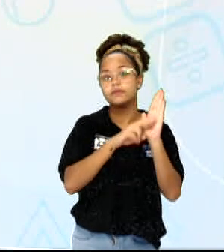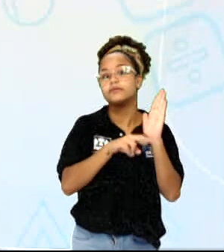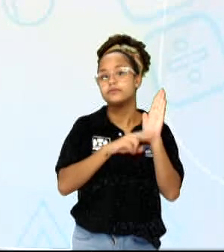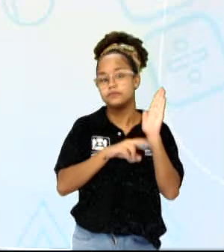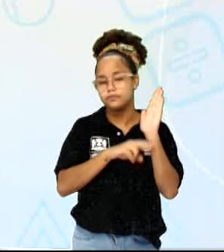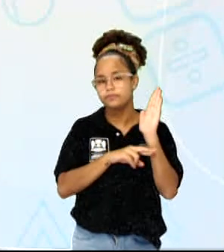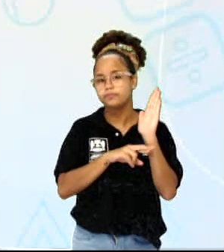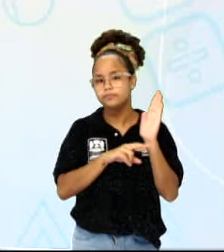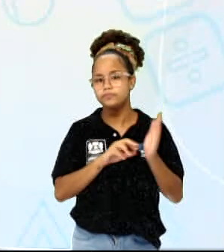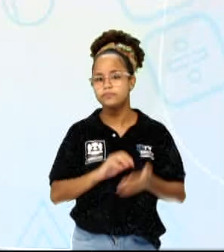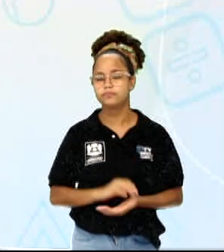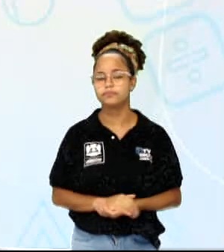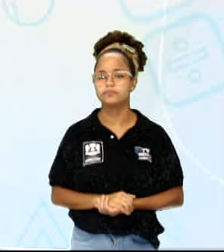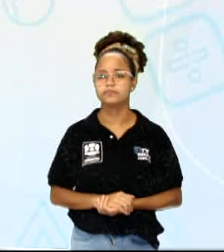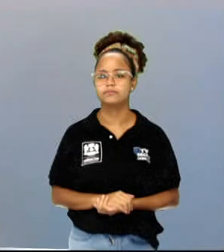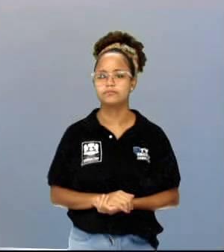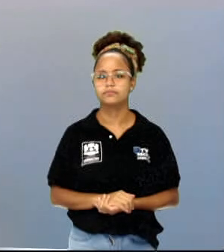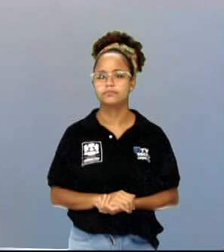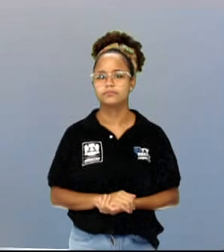nós temos.